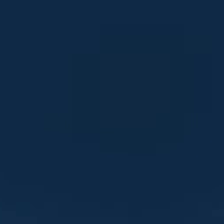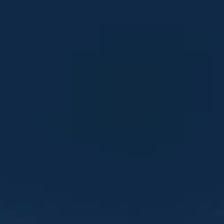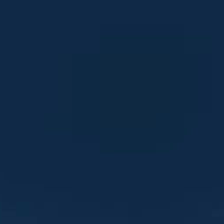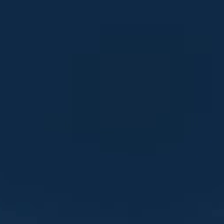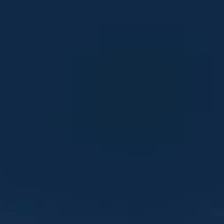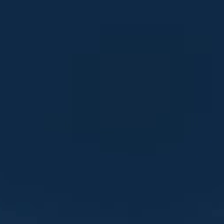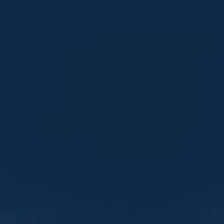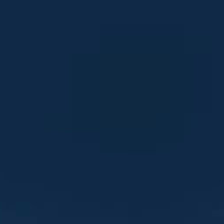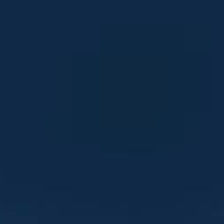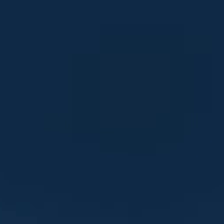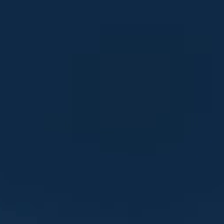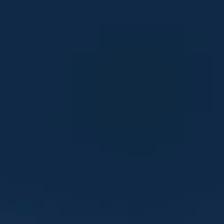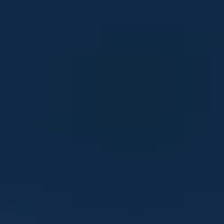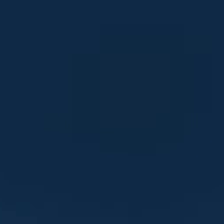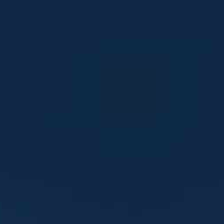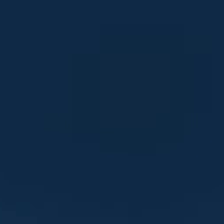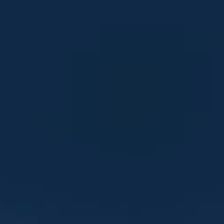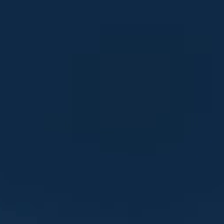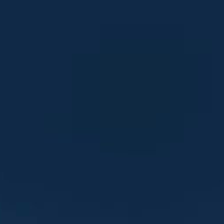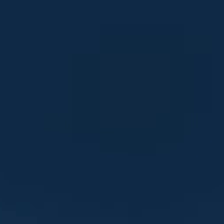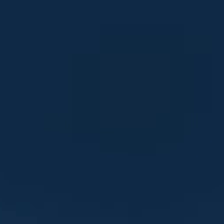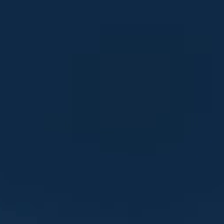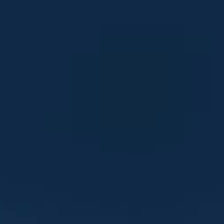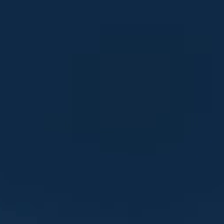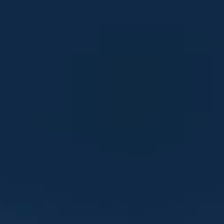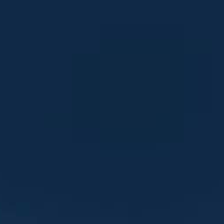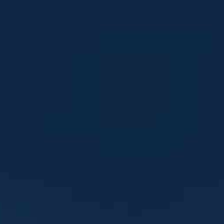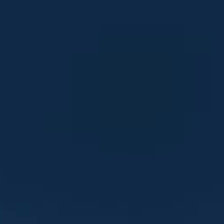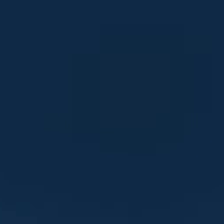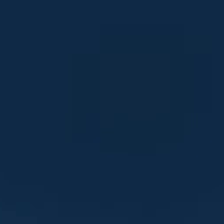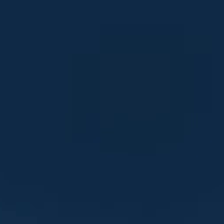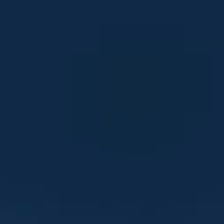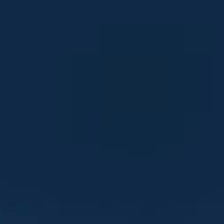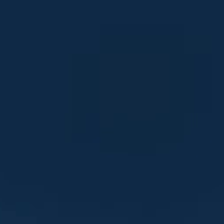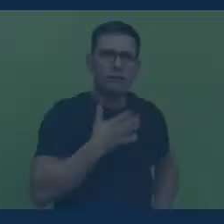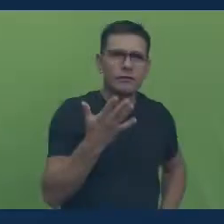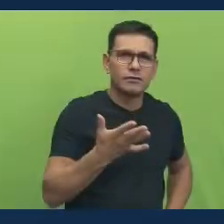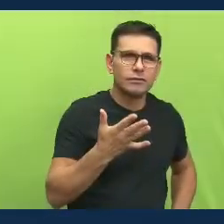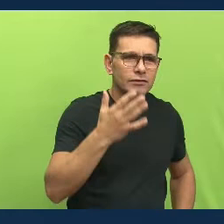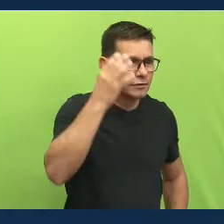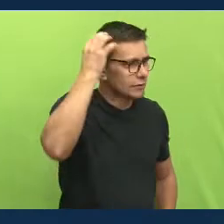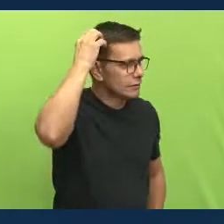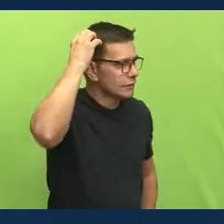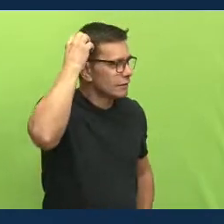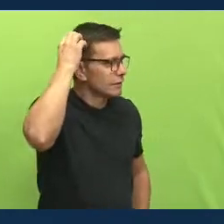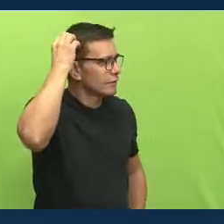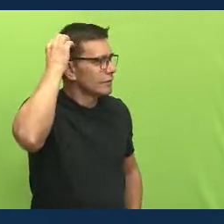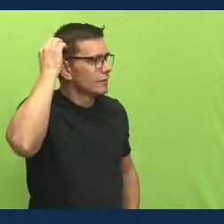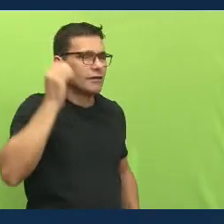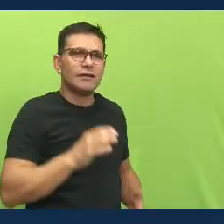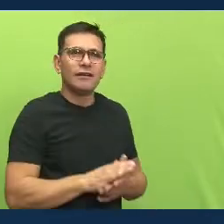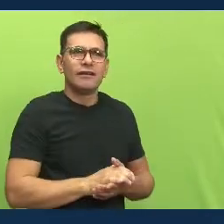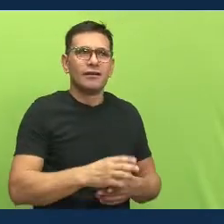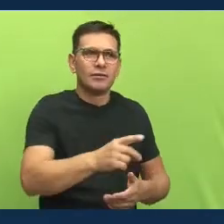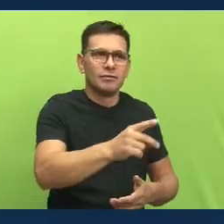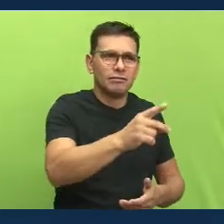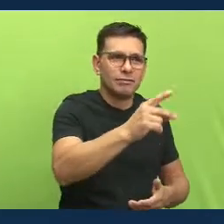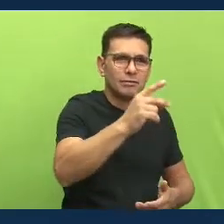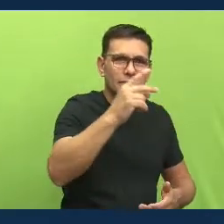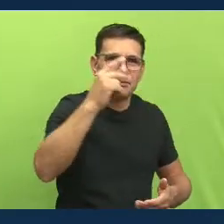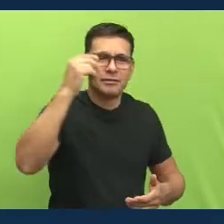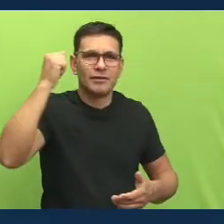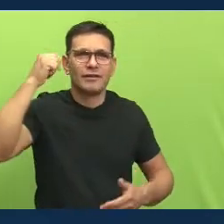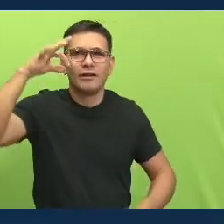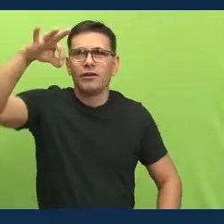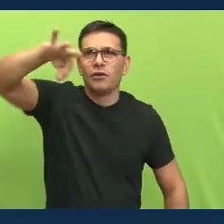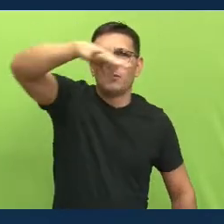Como é Não que é esse negócio? nada daquilo que você estava Como é que é falando, na tá? televisão? Eu sou Hipnose. daquele tempo que a gente assistia no programa do Gugu e aquele rapaz